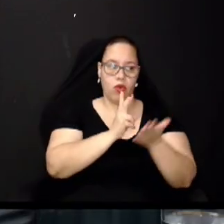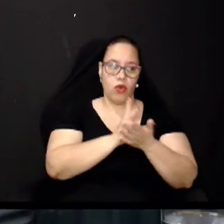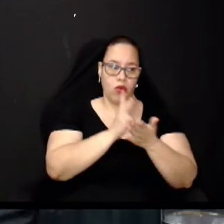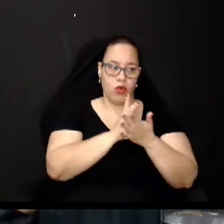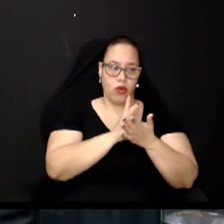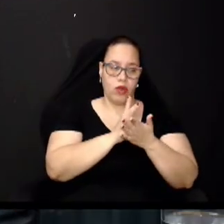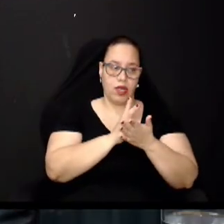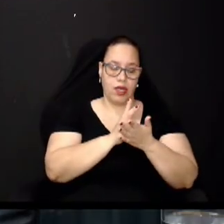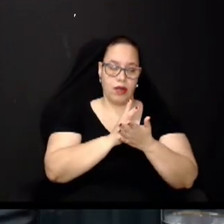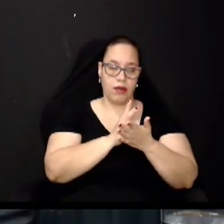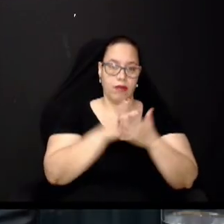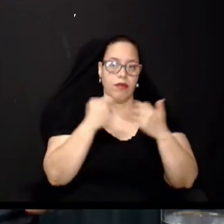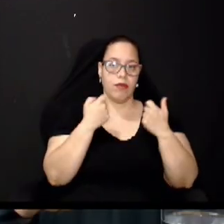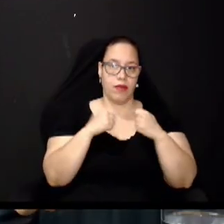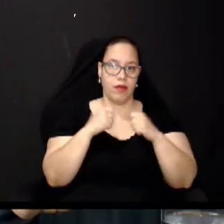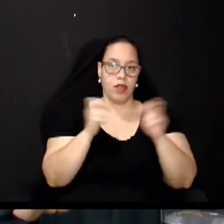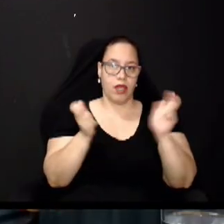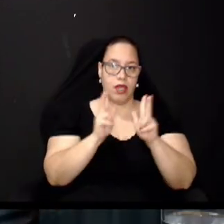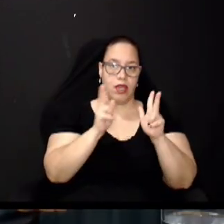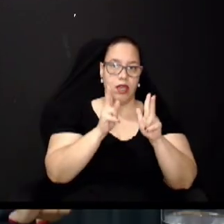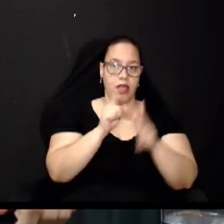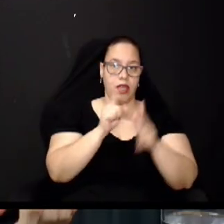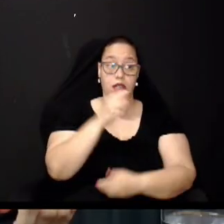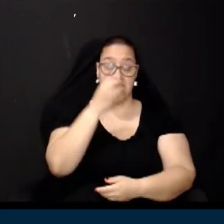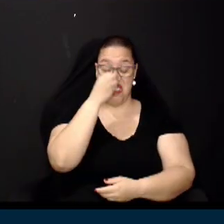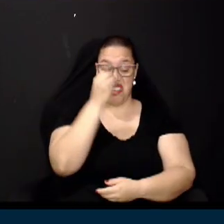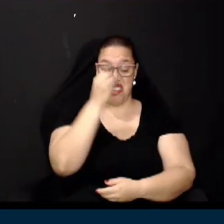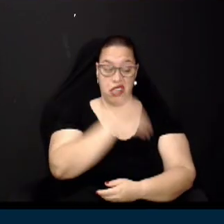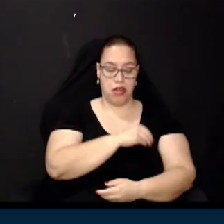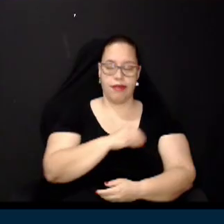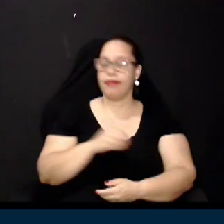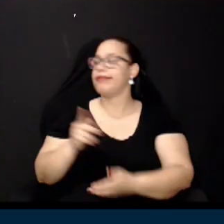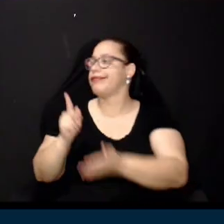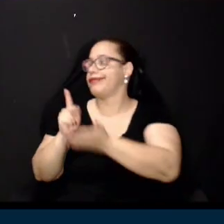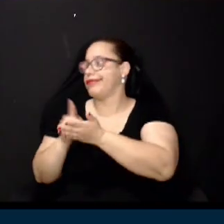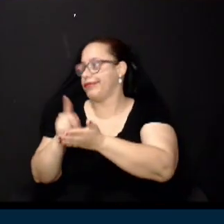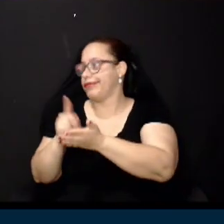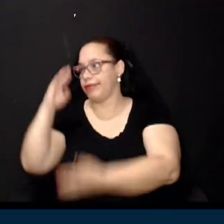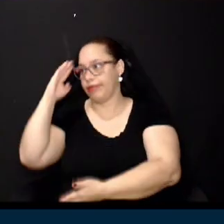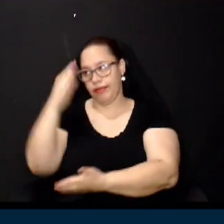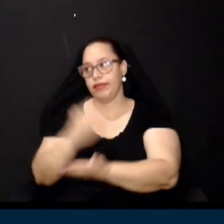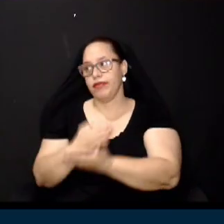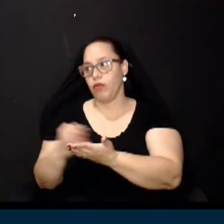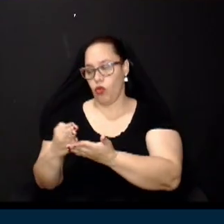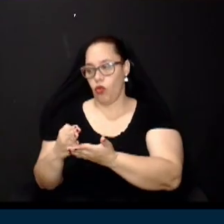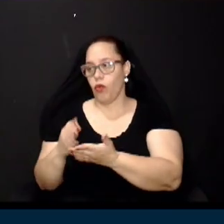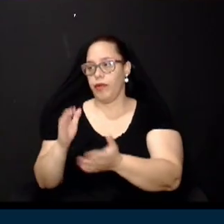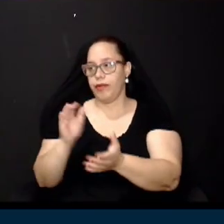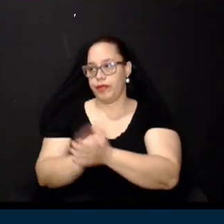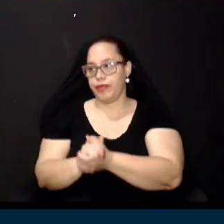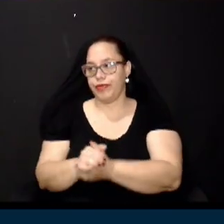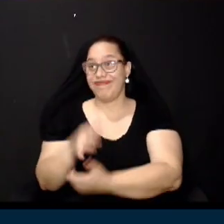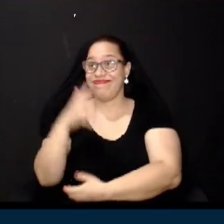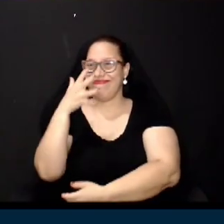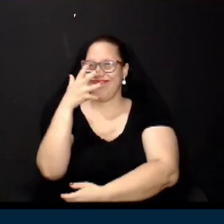gente precisa estar atento a ela e não ignorar. Exatamente, principalmente no início do relacionamento, que tudo é muito lindo, né? Como a Nara